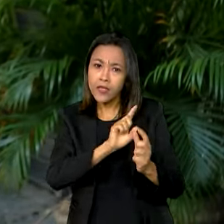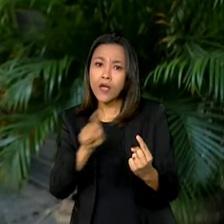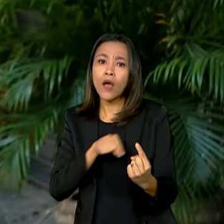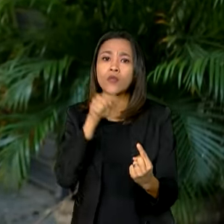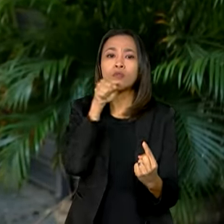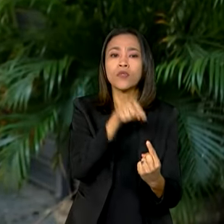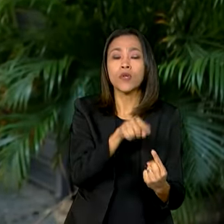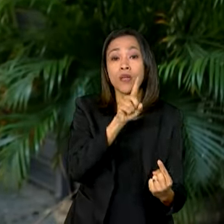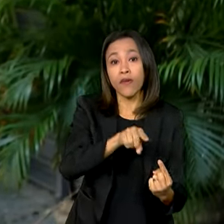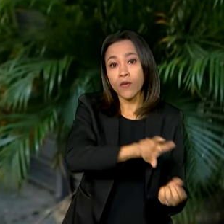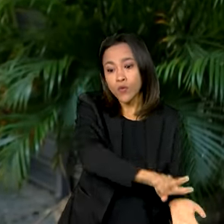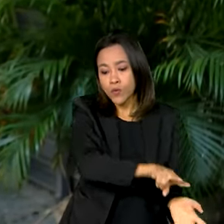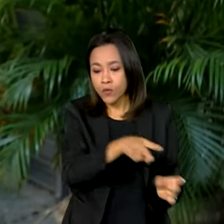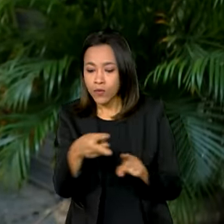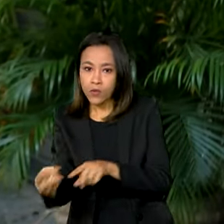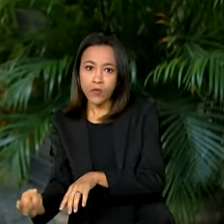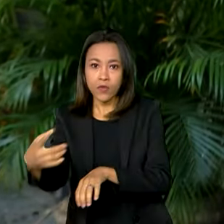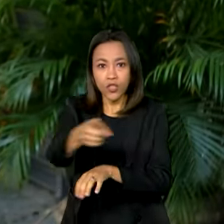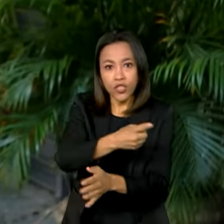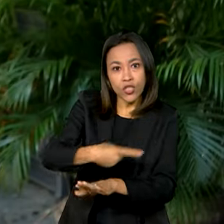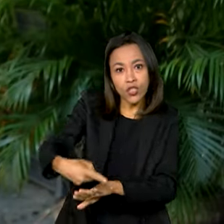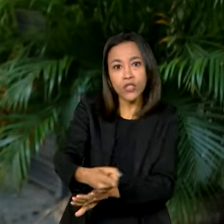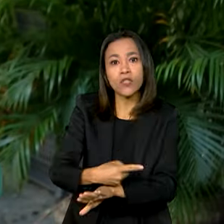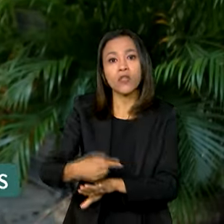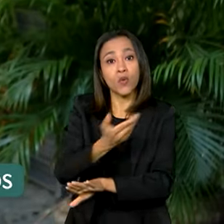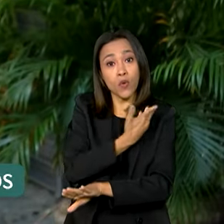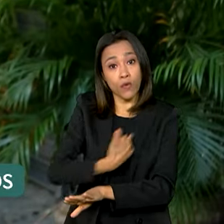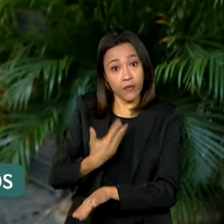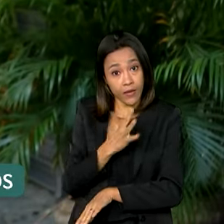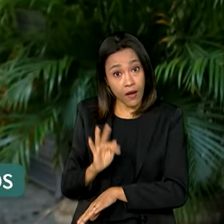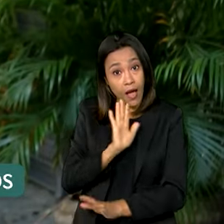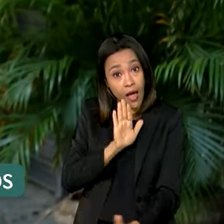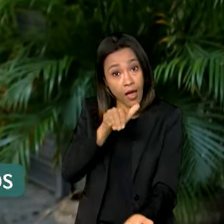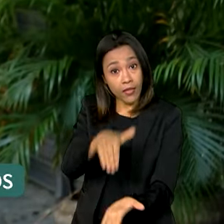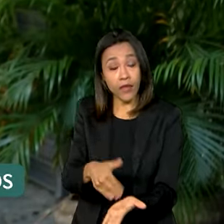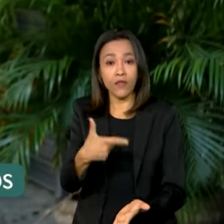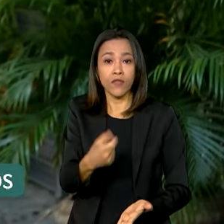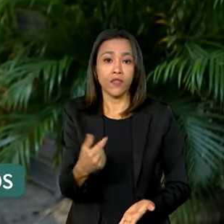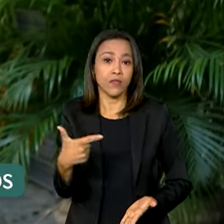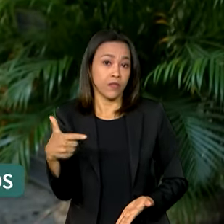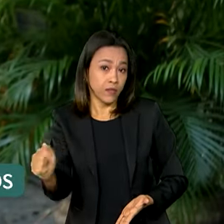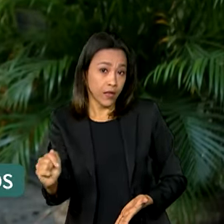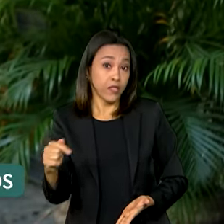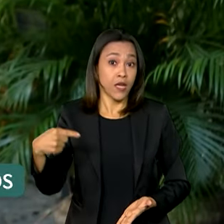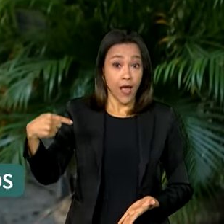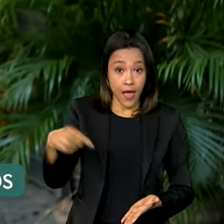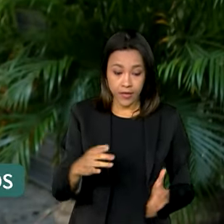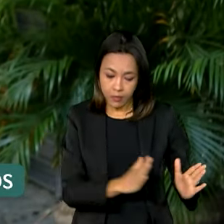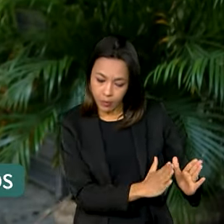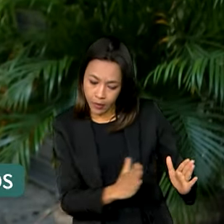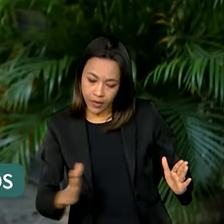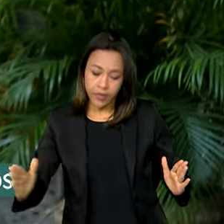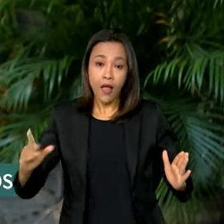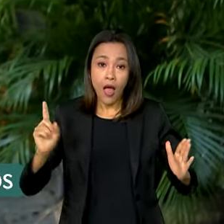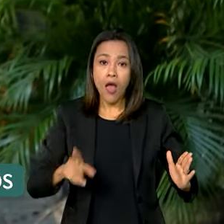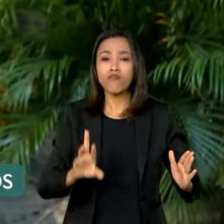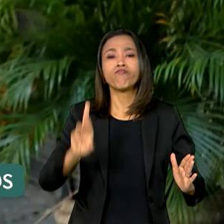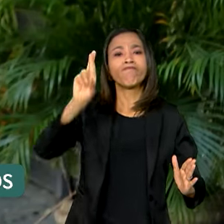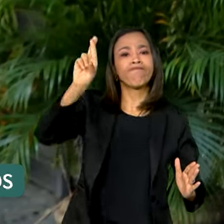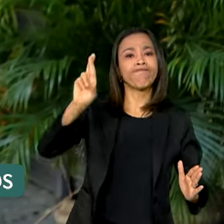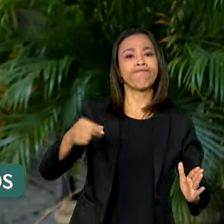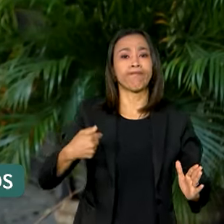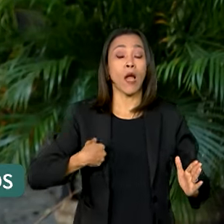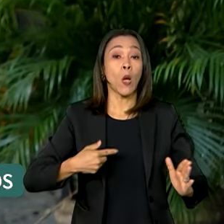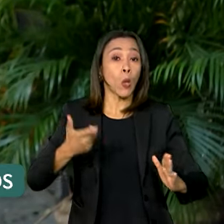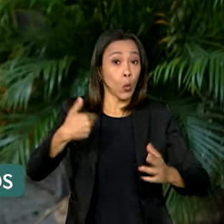transformação digital do governo federal até 2027. A maior parte dessas iniciativas vai ser realizada pelo Ministério da Gestão, mas